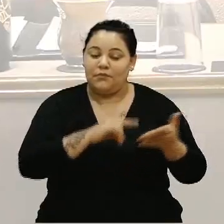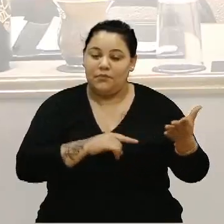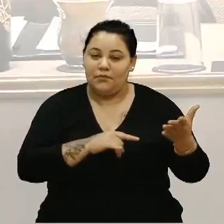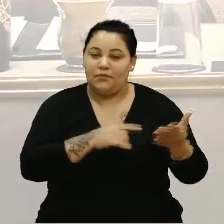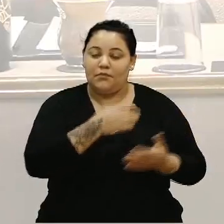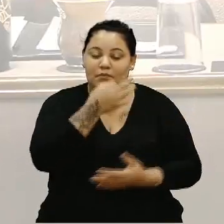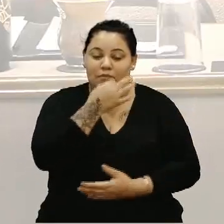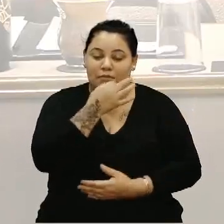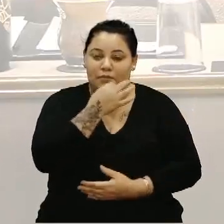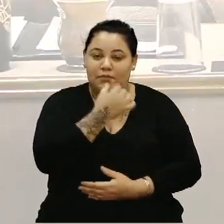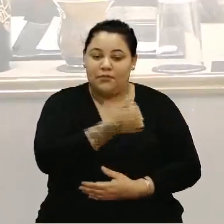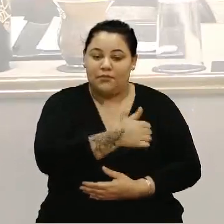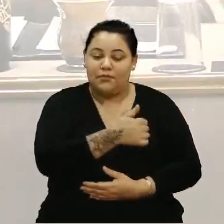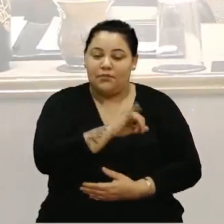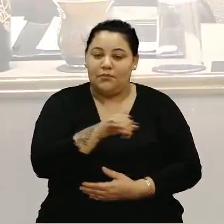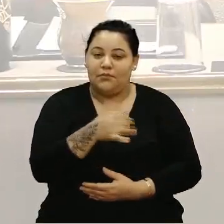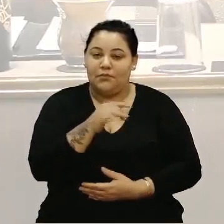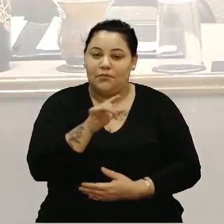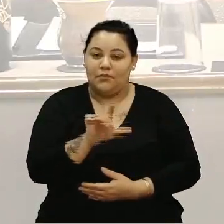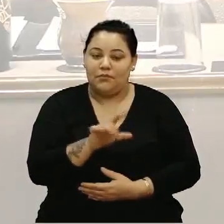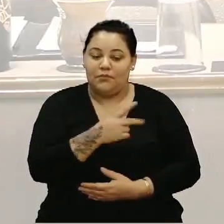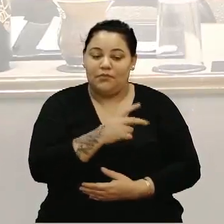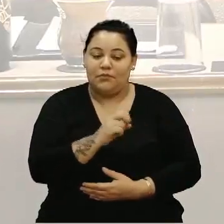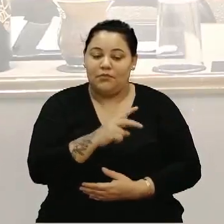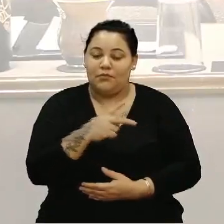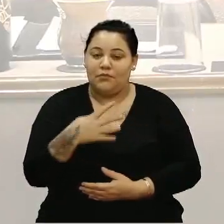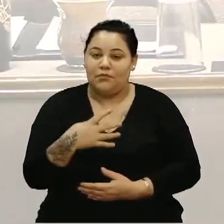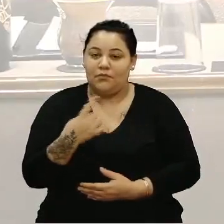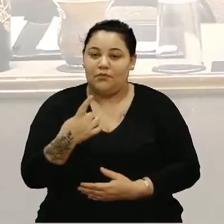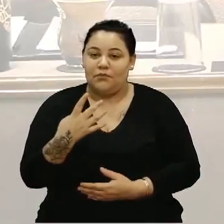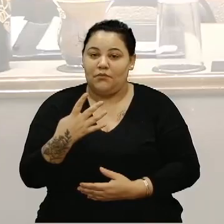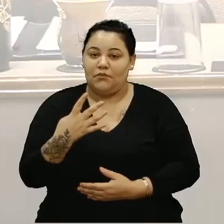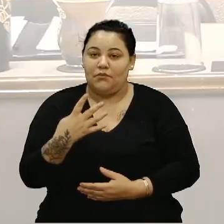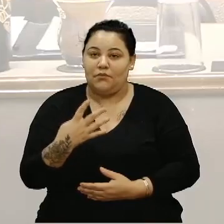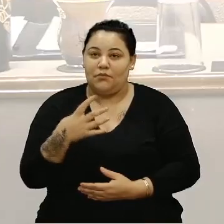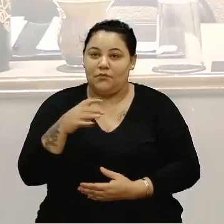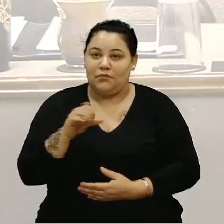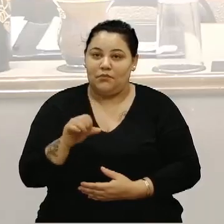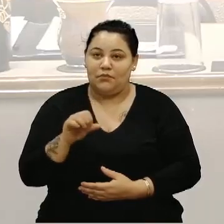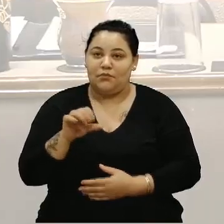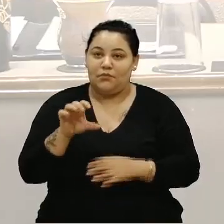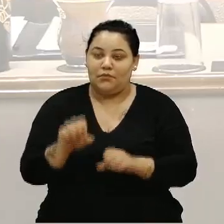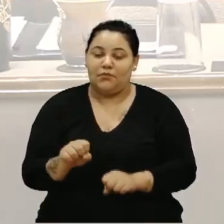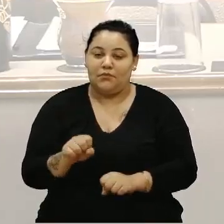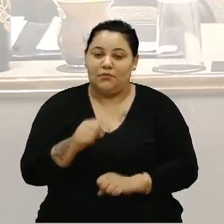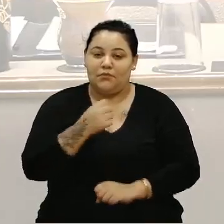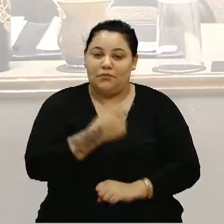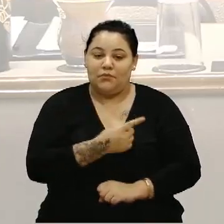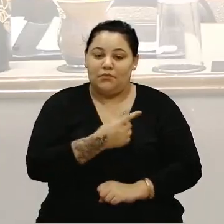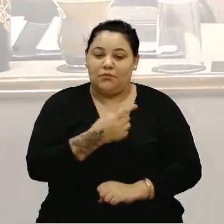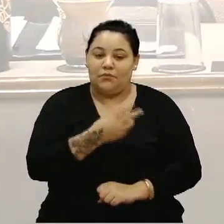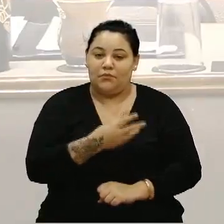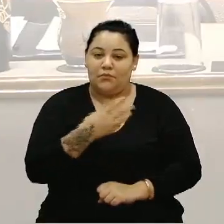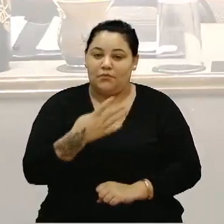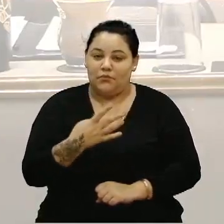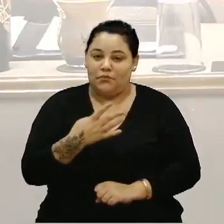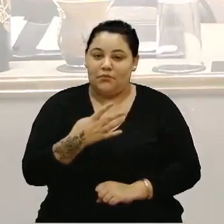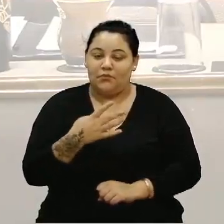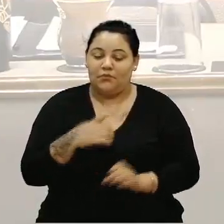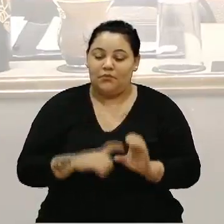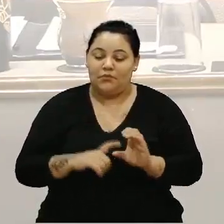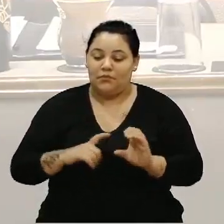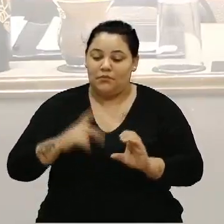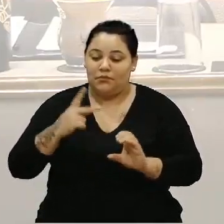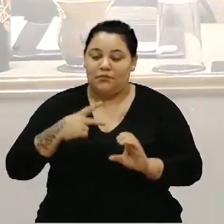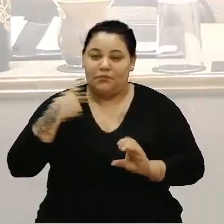Sul, 11 de julho de 2024, 149 da colonização e 134 da